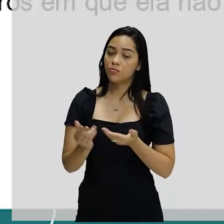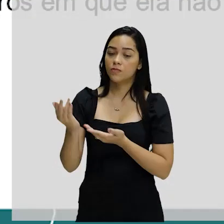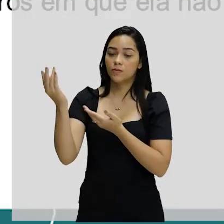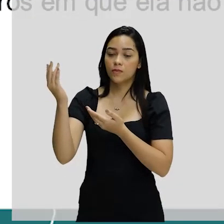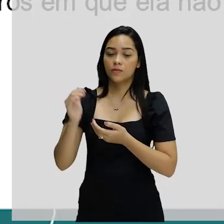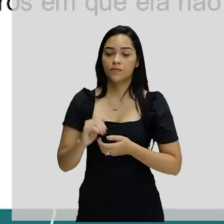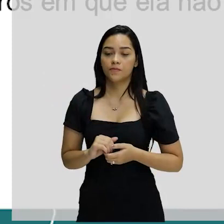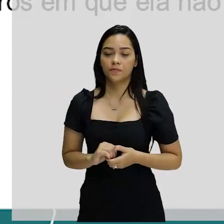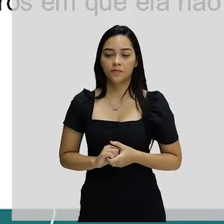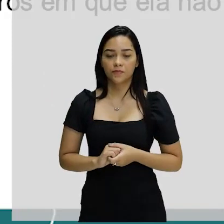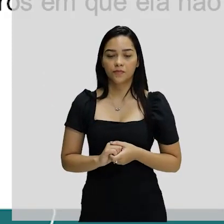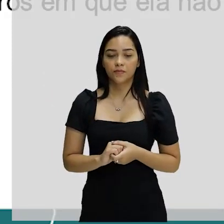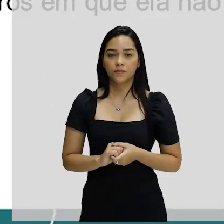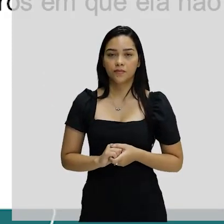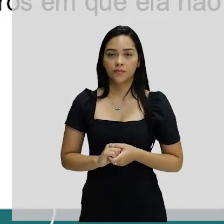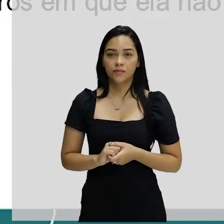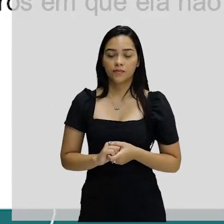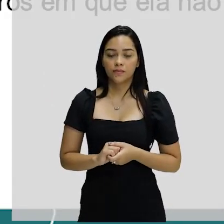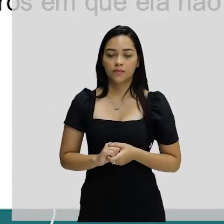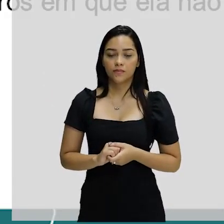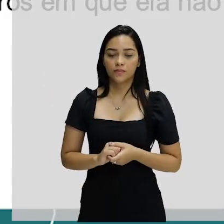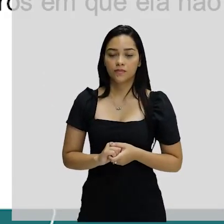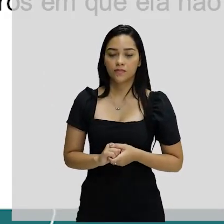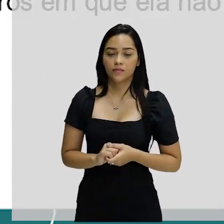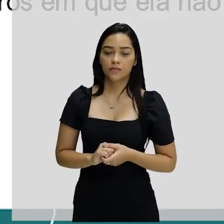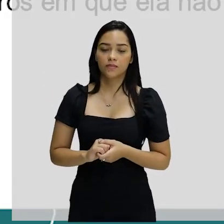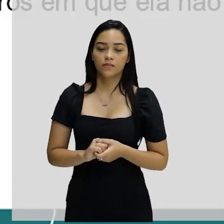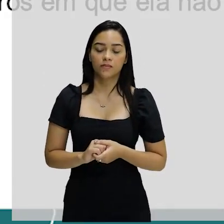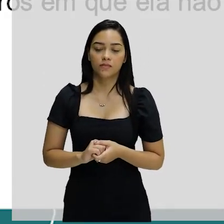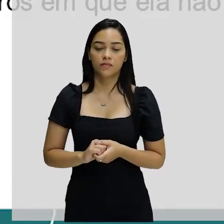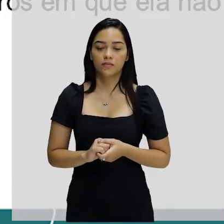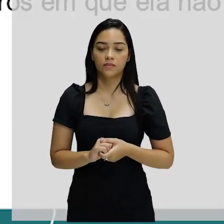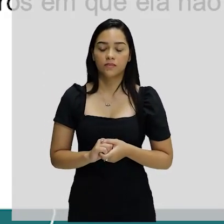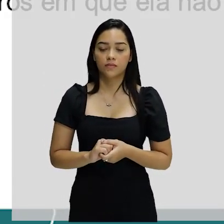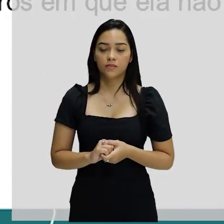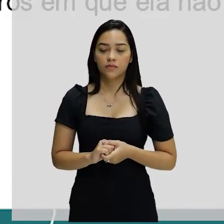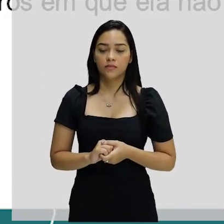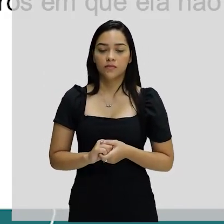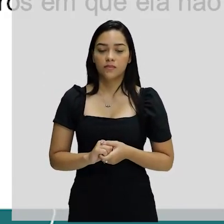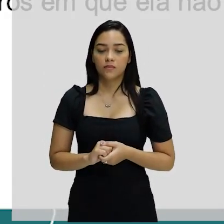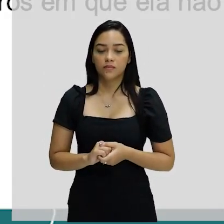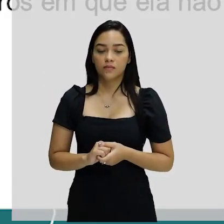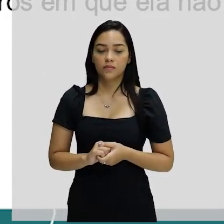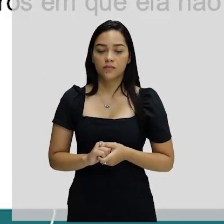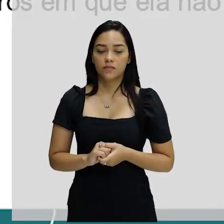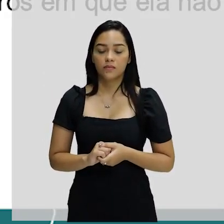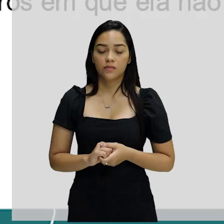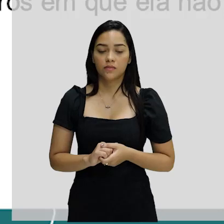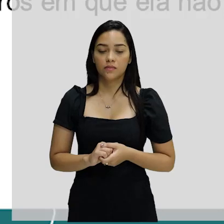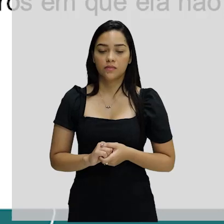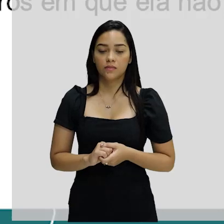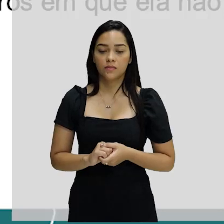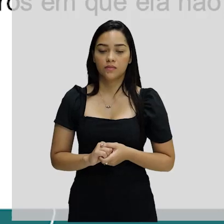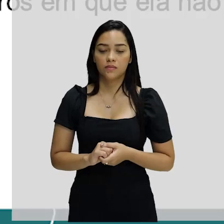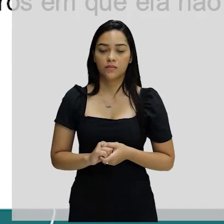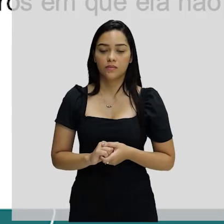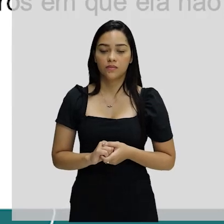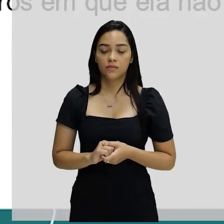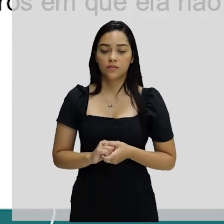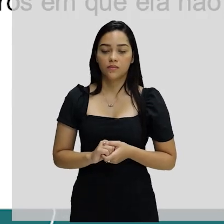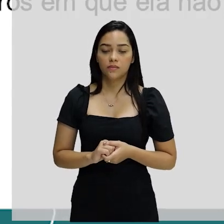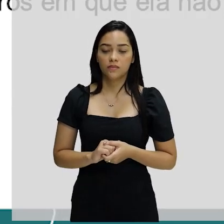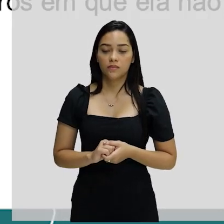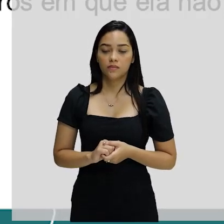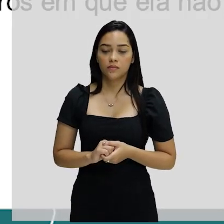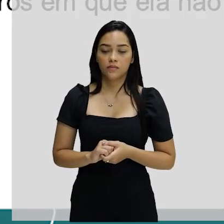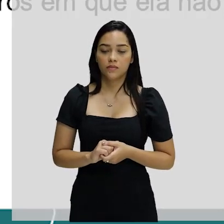gênero gramatical masculino ou feminino. Contudo, é necessário compreender que o gênero é uma categoria essencialmente linguística, que